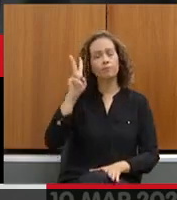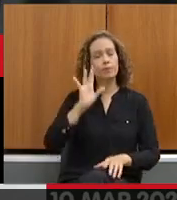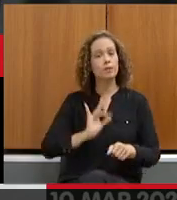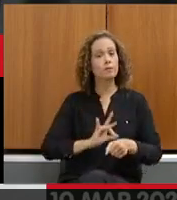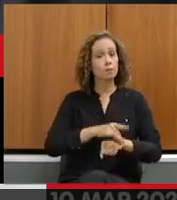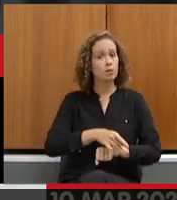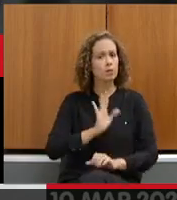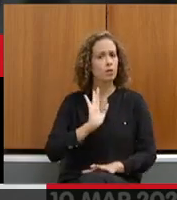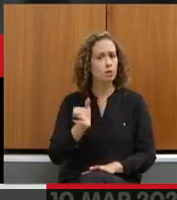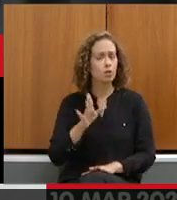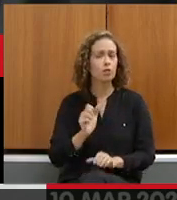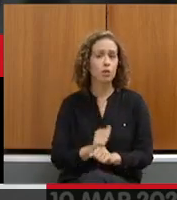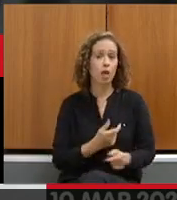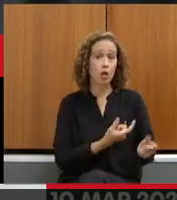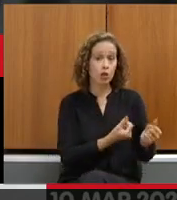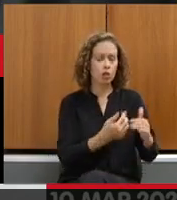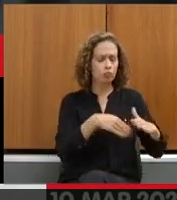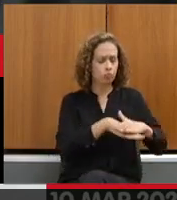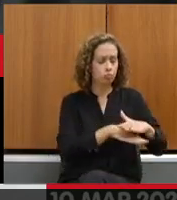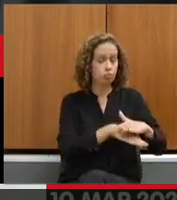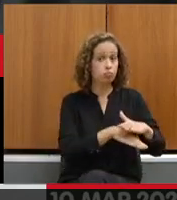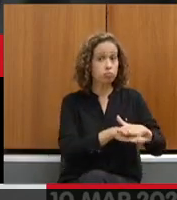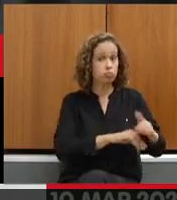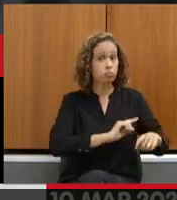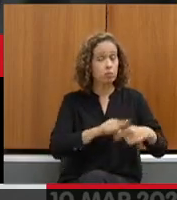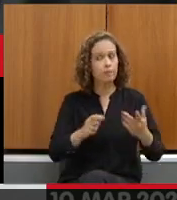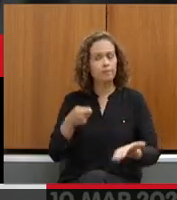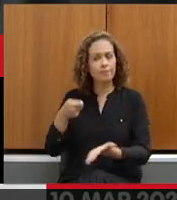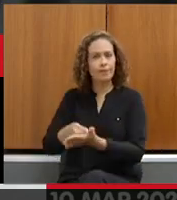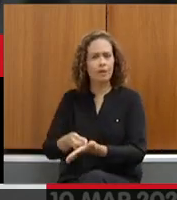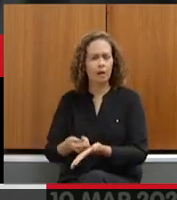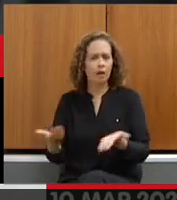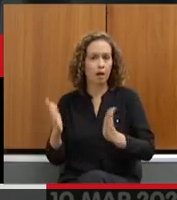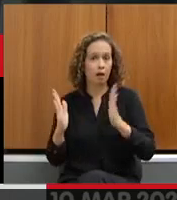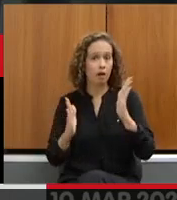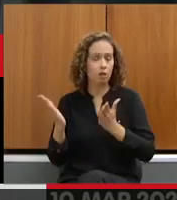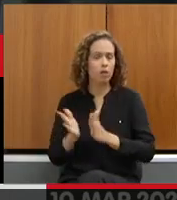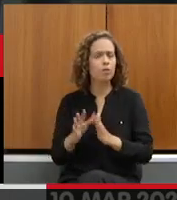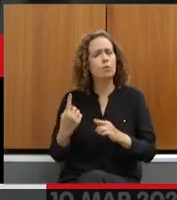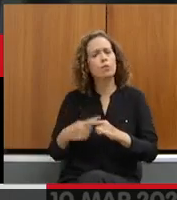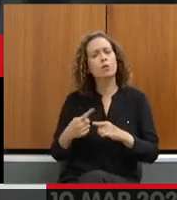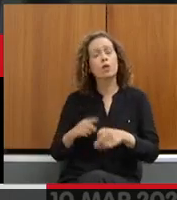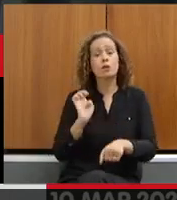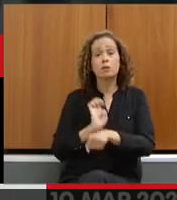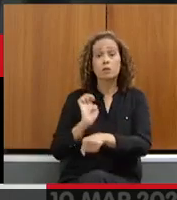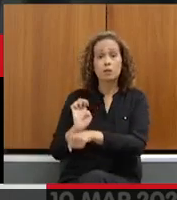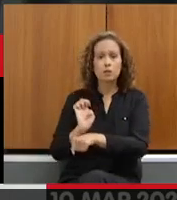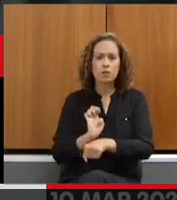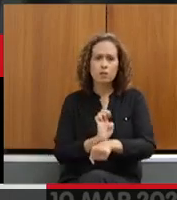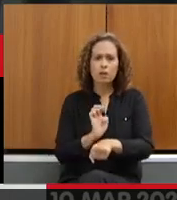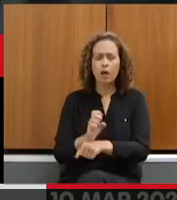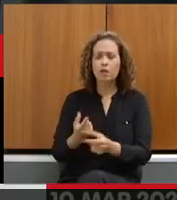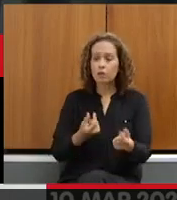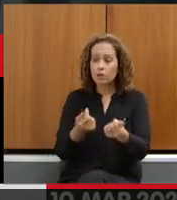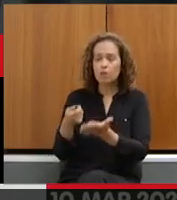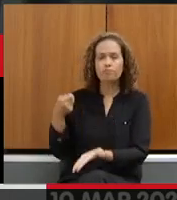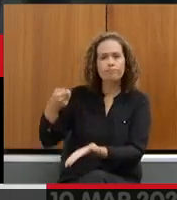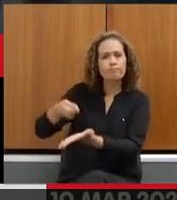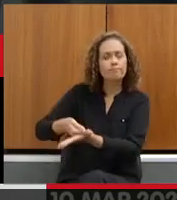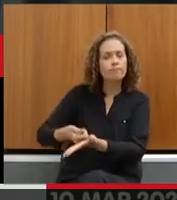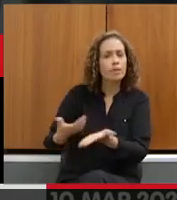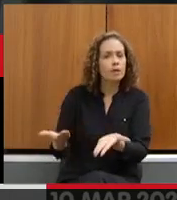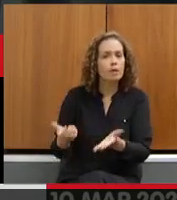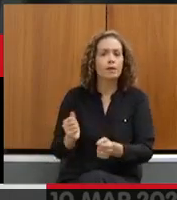eu tenho juntado um pouco de dinheiro para conseguir pagar agora porque eu tenho visto estados que não estão tendo dinheiro para pagar e